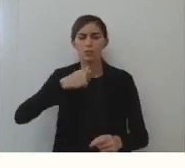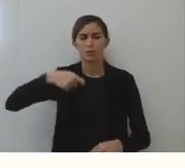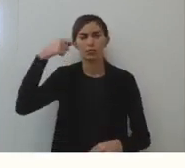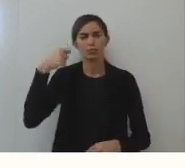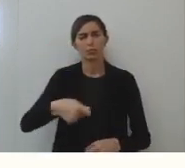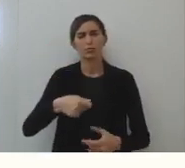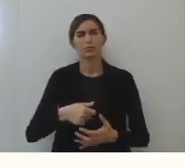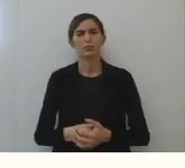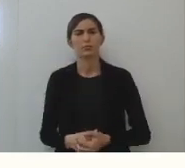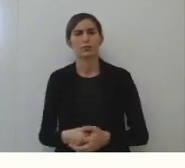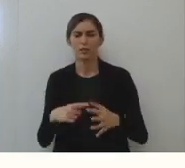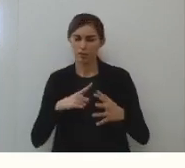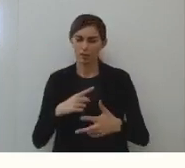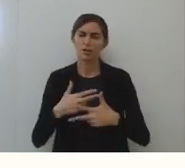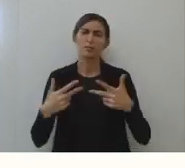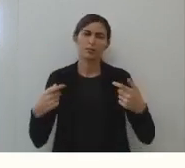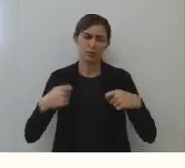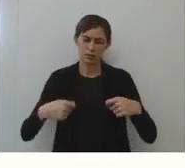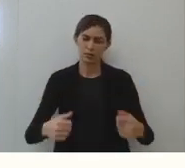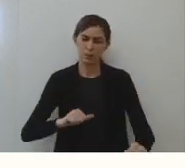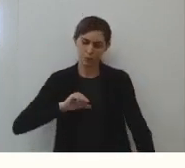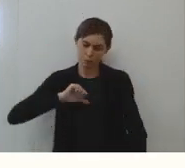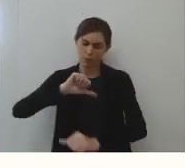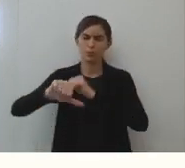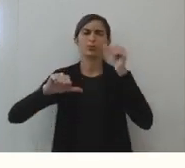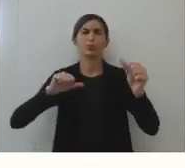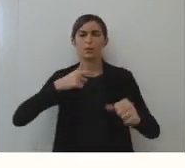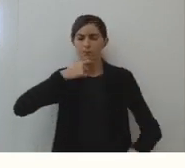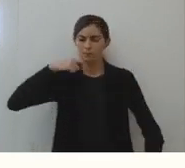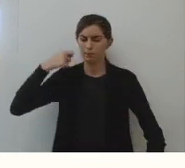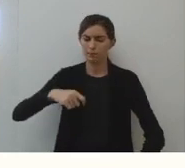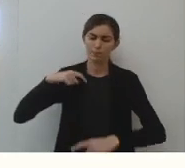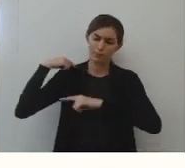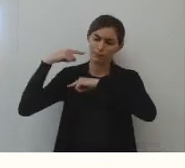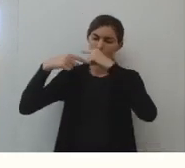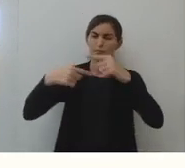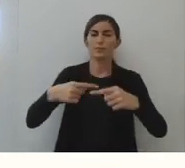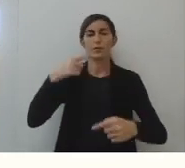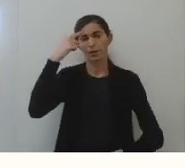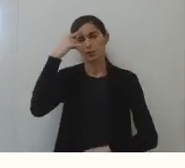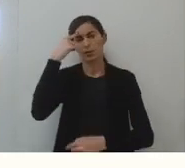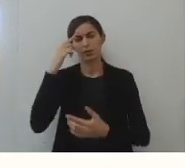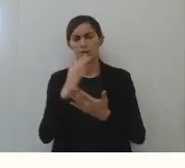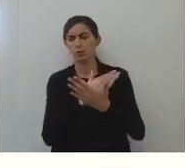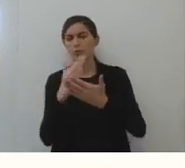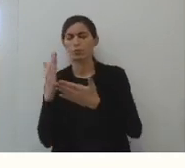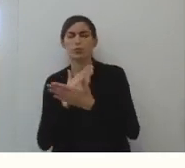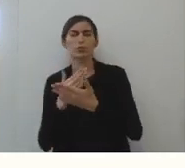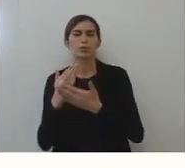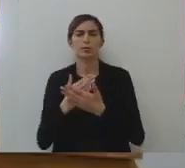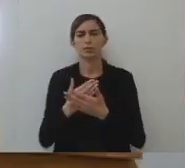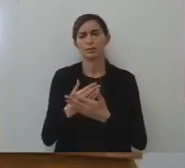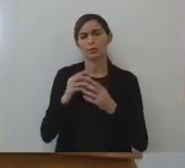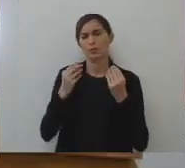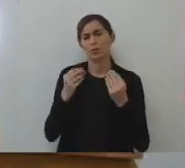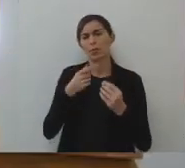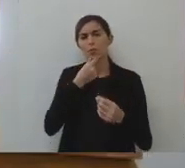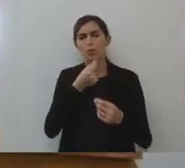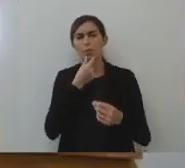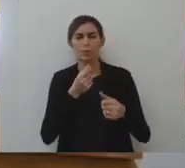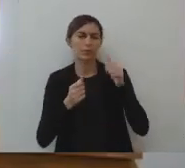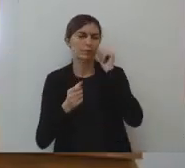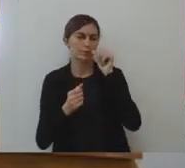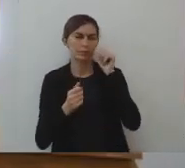machismo. Então está na hora da gente quebrar o patriarcado e a gente começar a pensar em alternativas para que homens